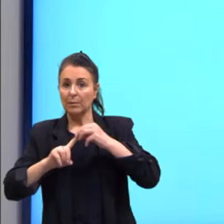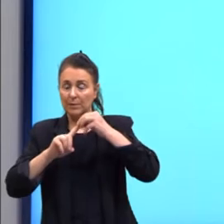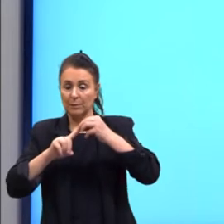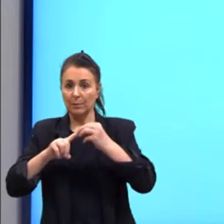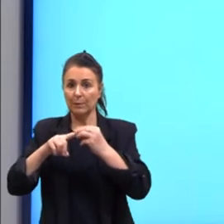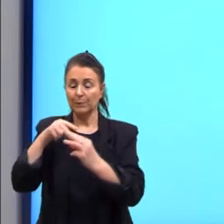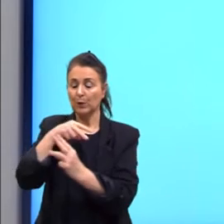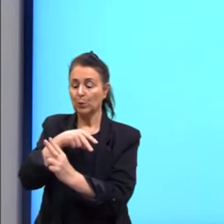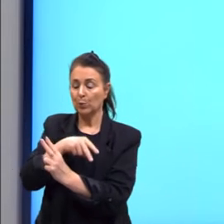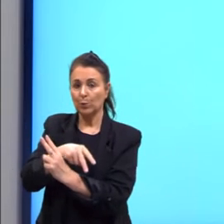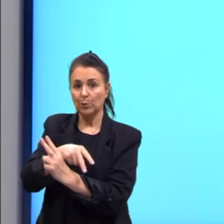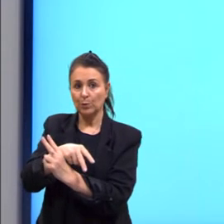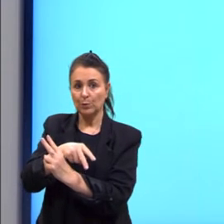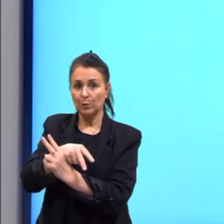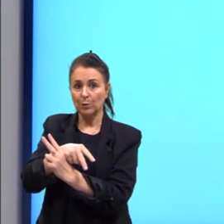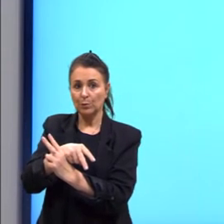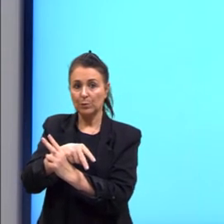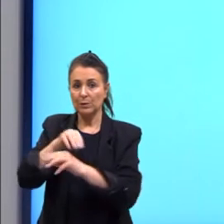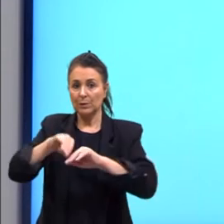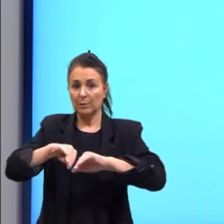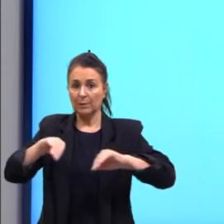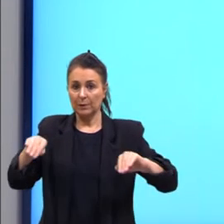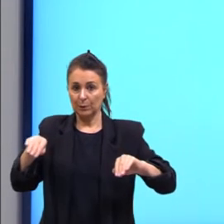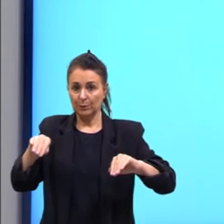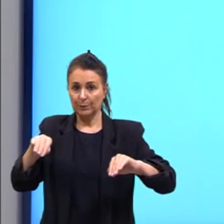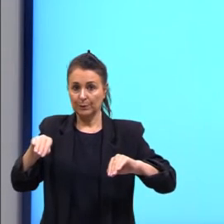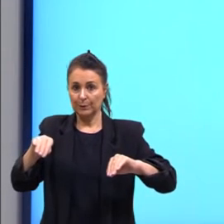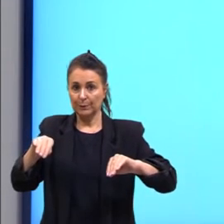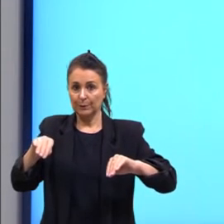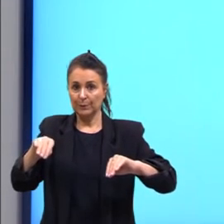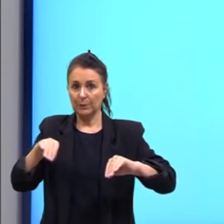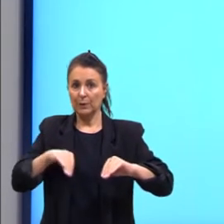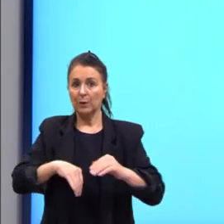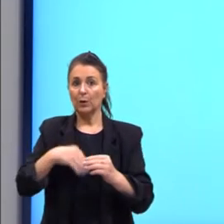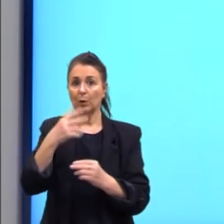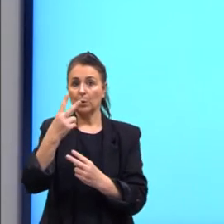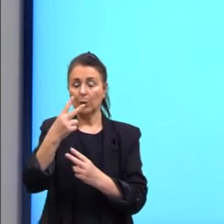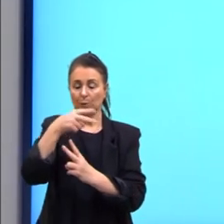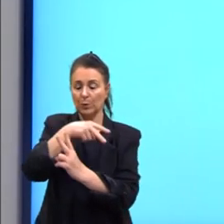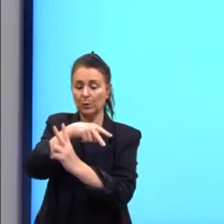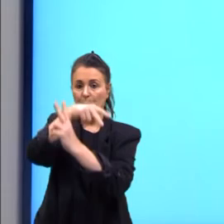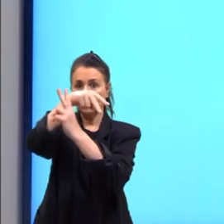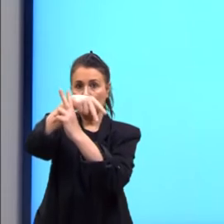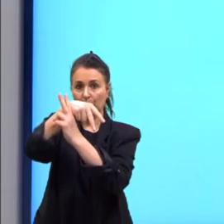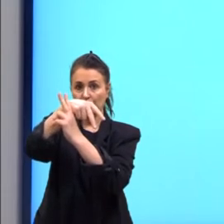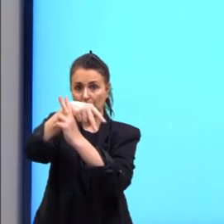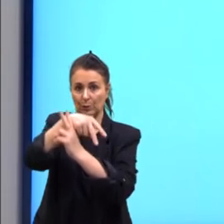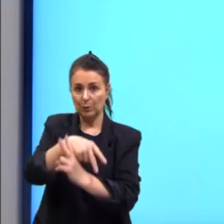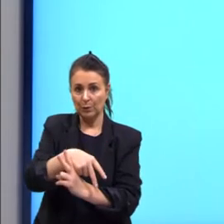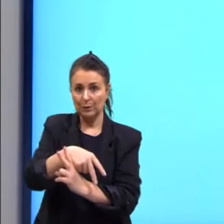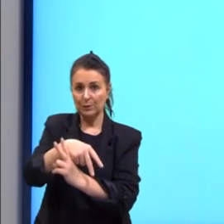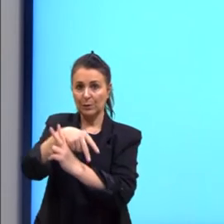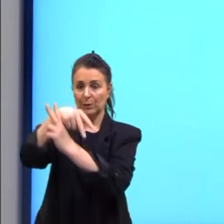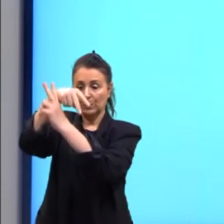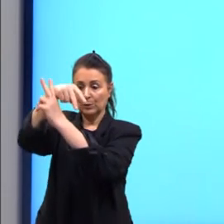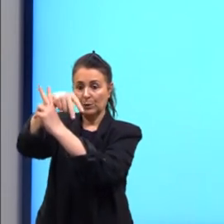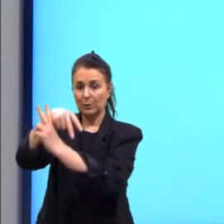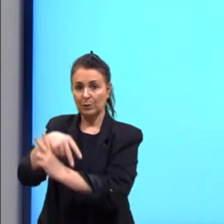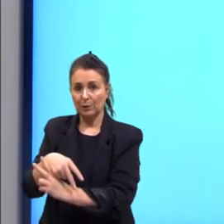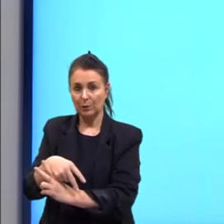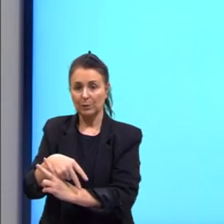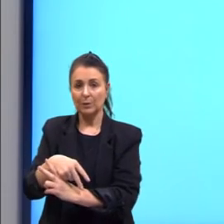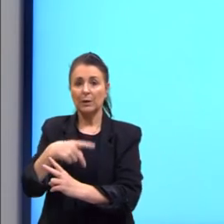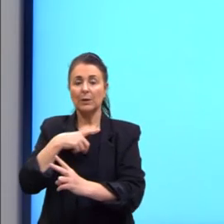cromossomos se segregam independentemente ó aqui ficou Ok dois cromossomos é que ficou as